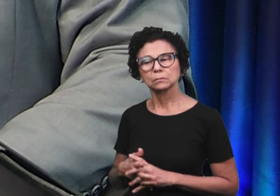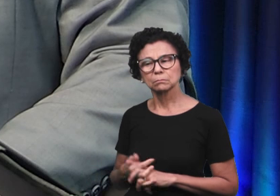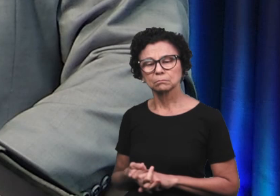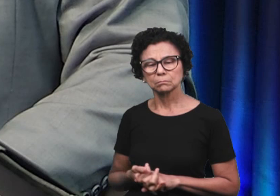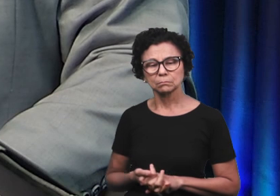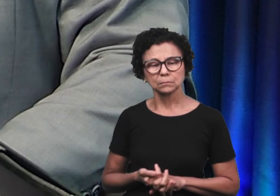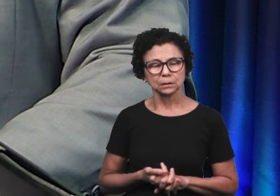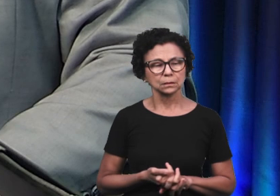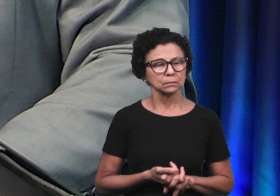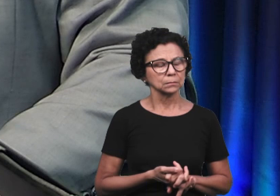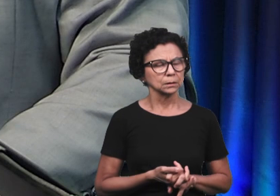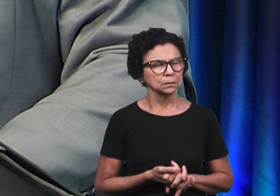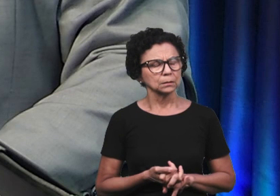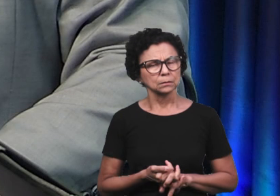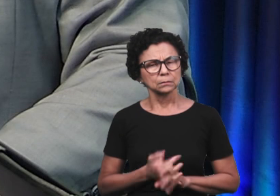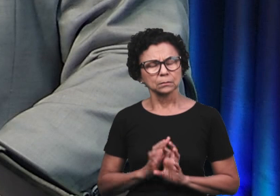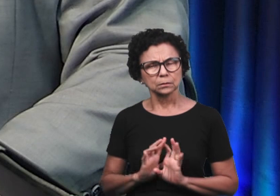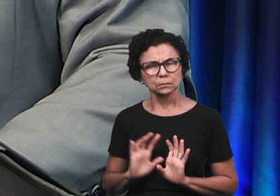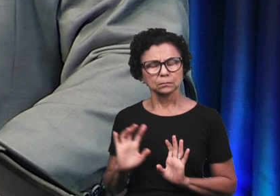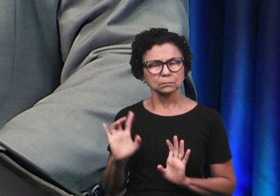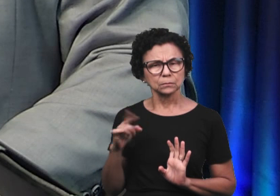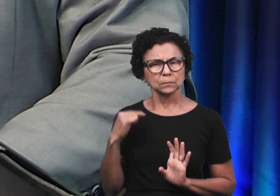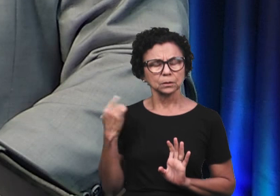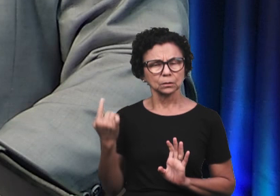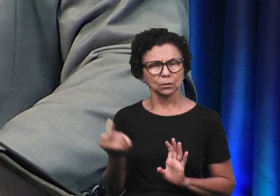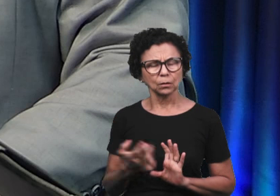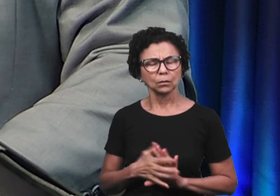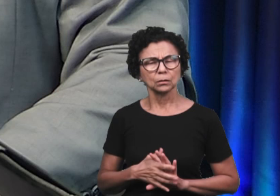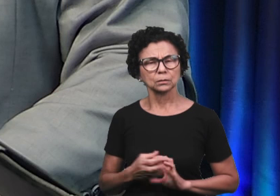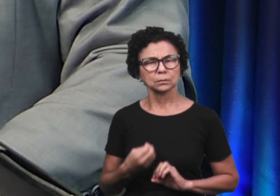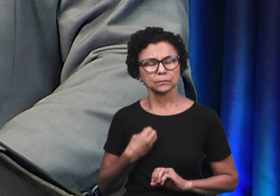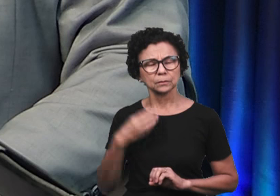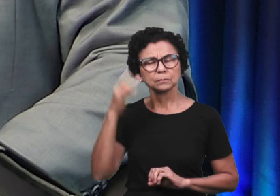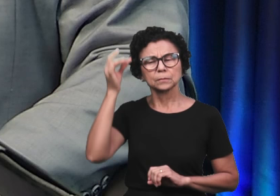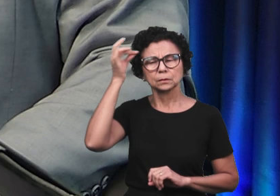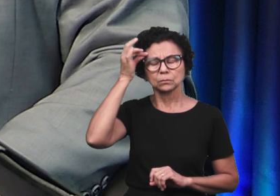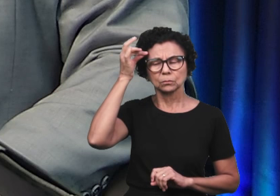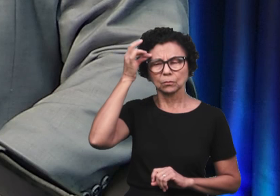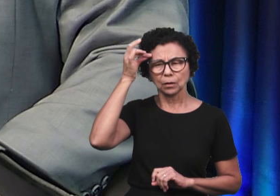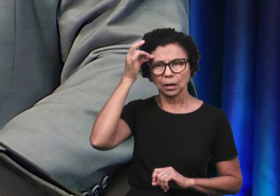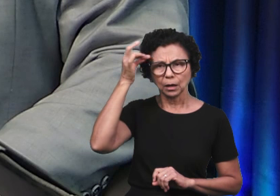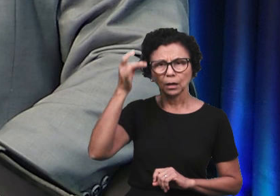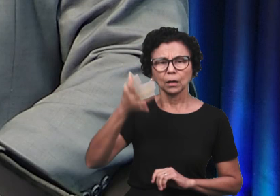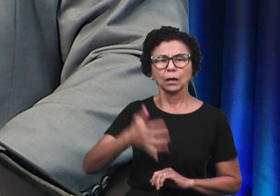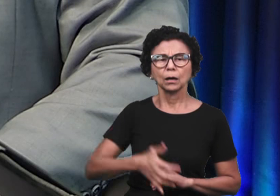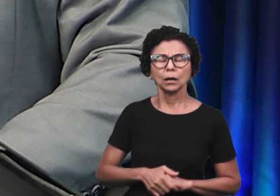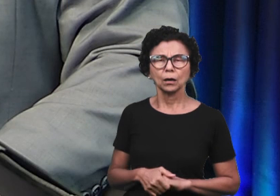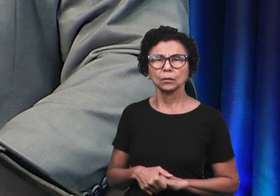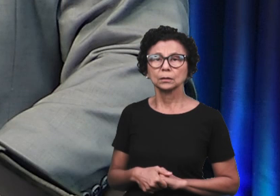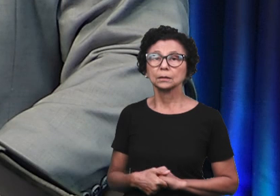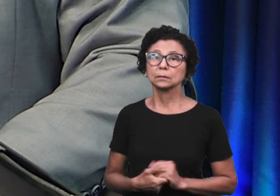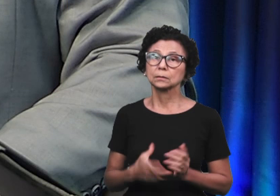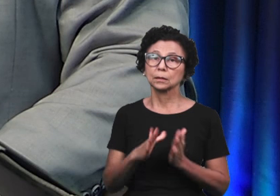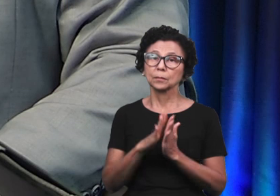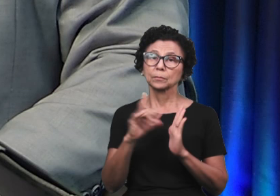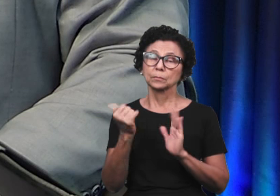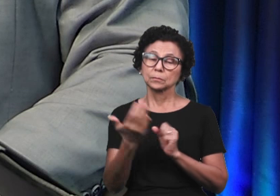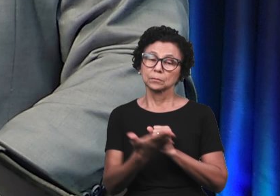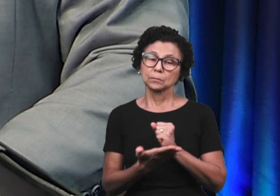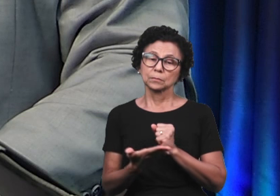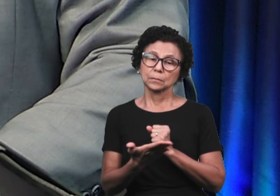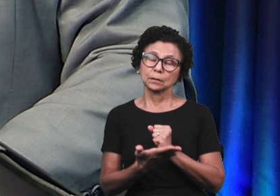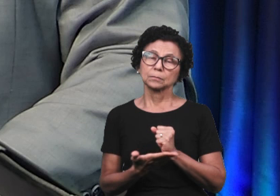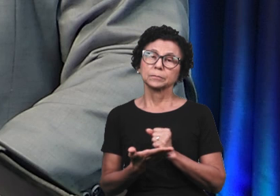norteiam, né, a nossa vida espiritual e nos dá base bíblica, porque a base bíblica também